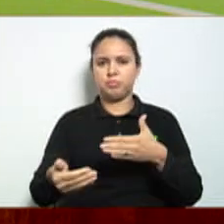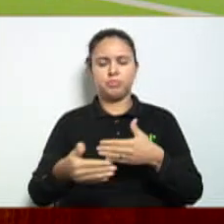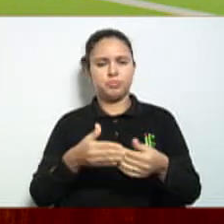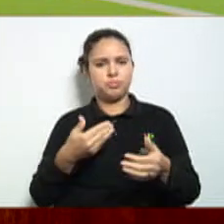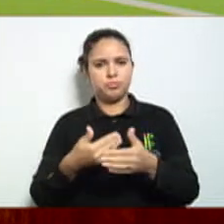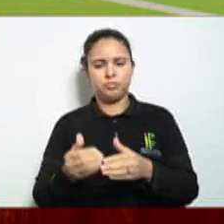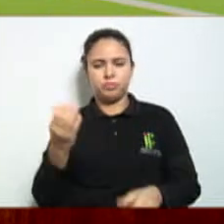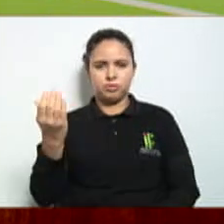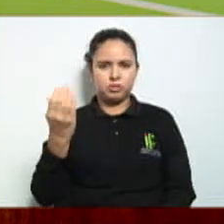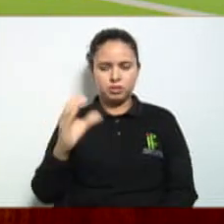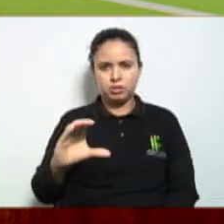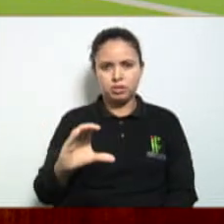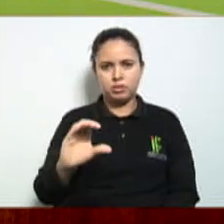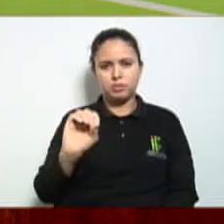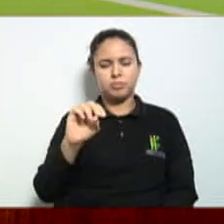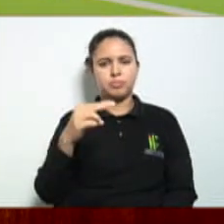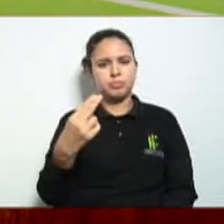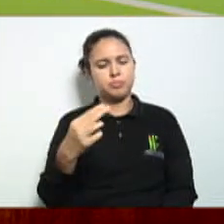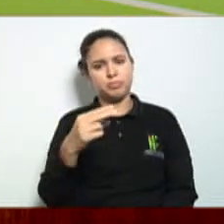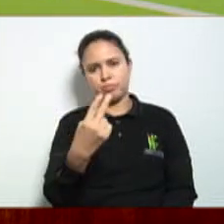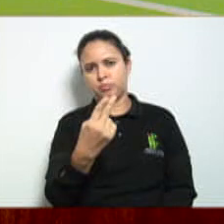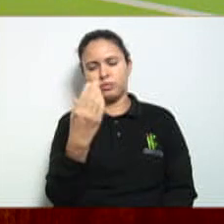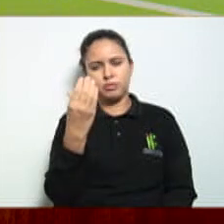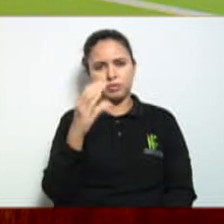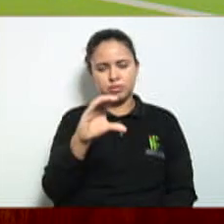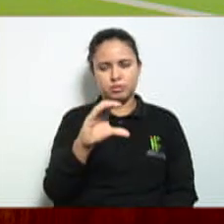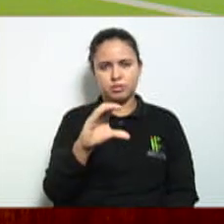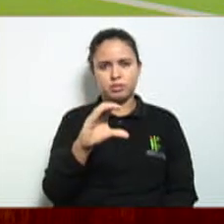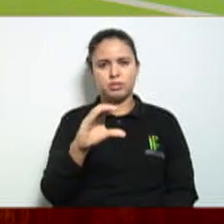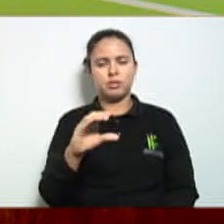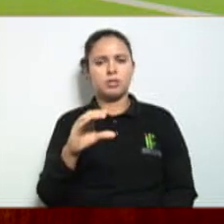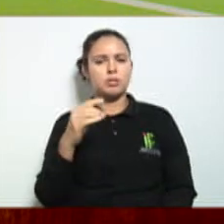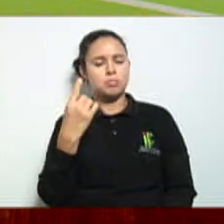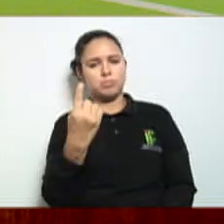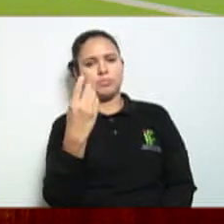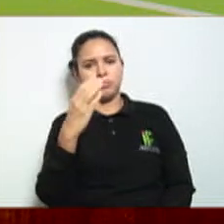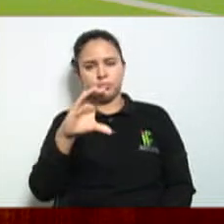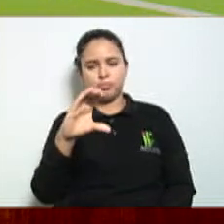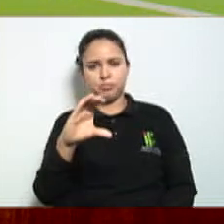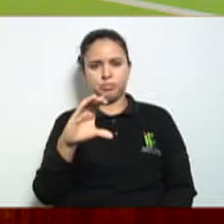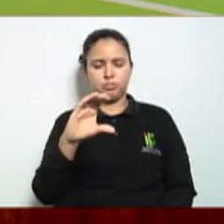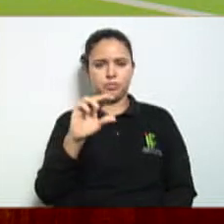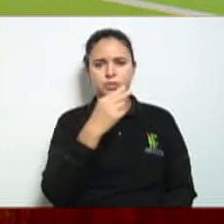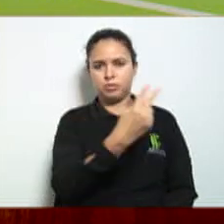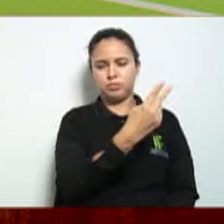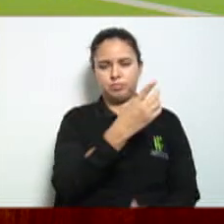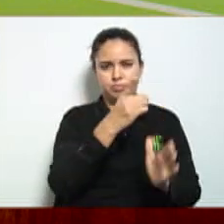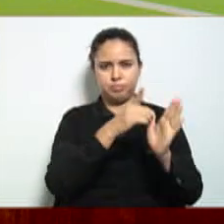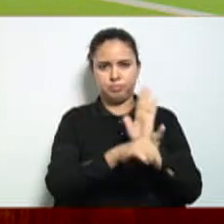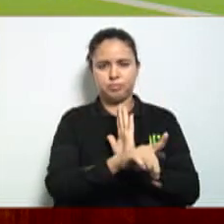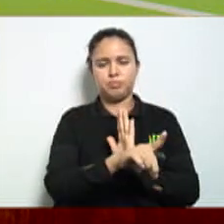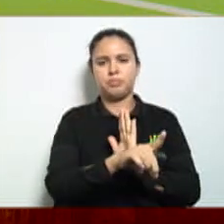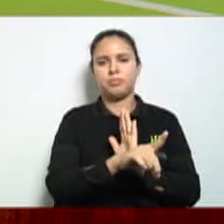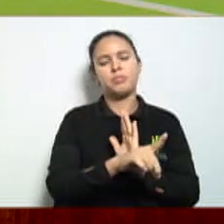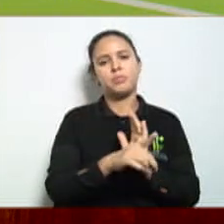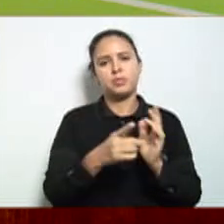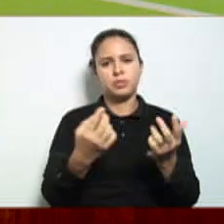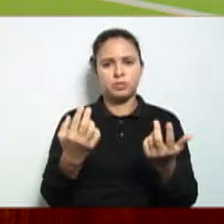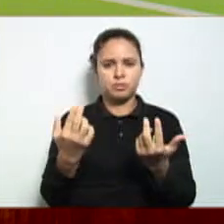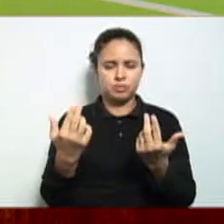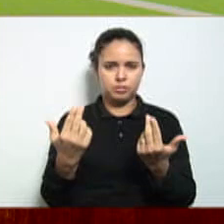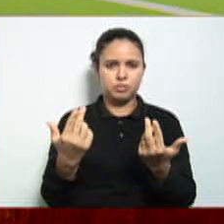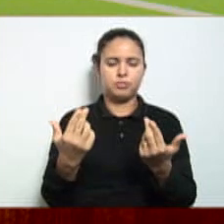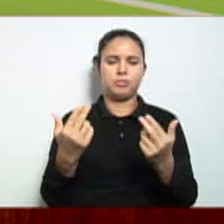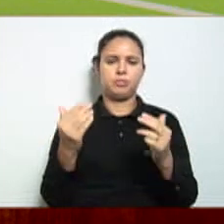um crédito ou 2 créditos, ou um crédito e 2 débitos, mas o valor tem que ser igual em